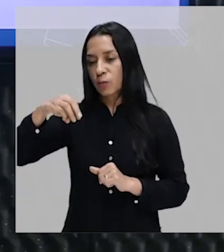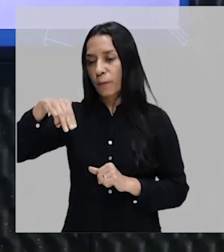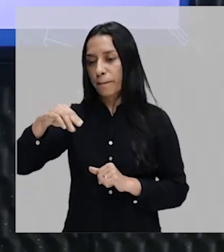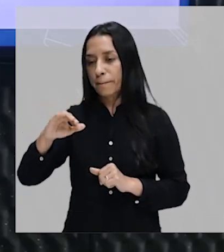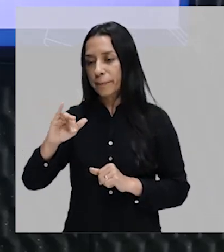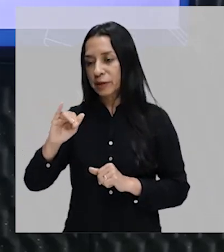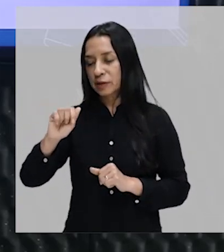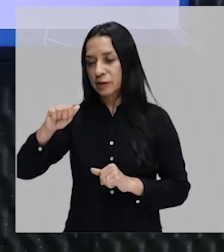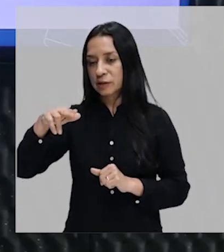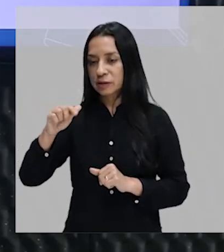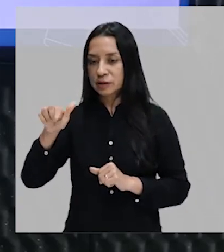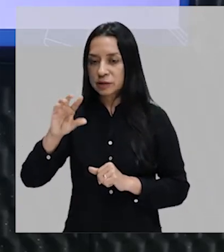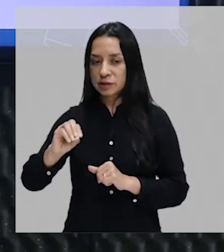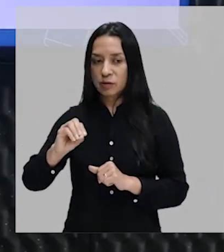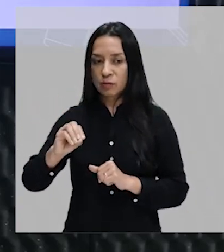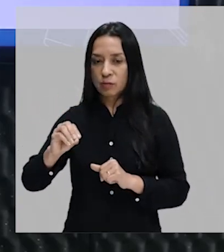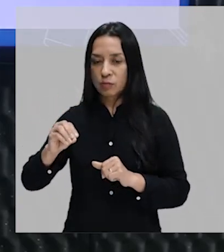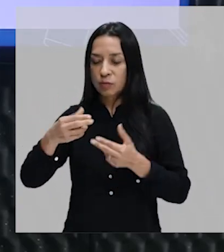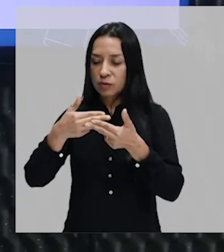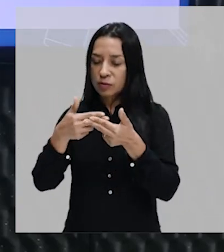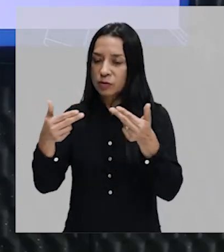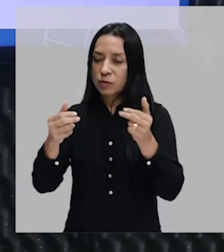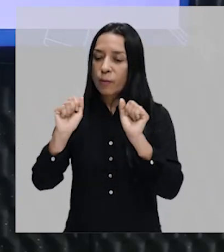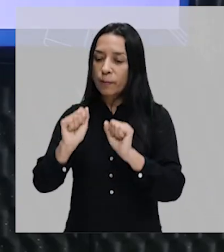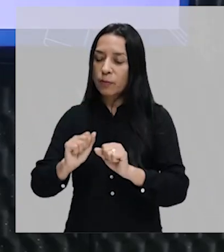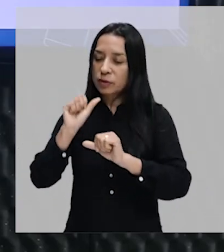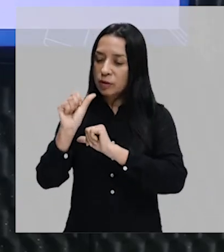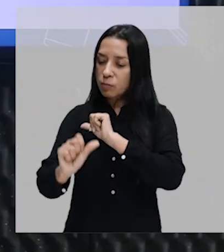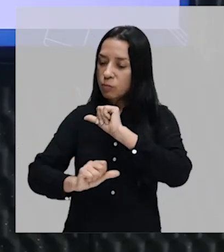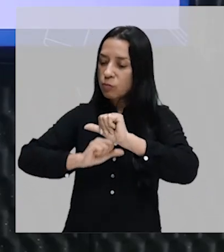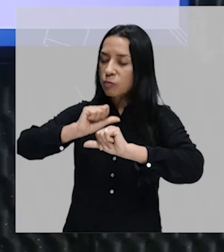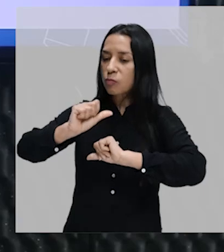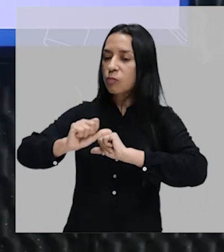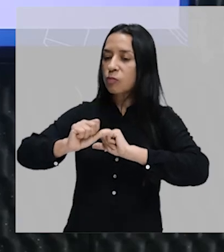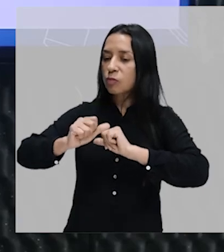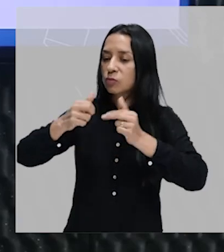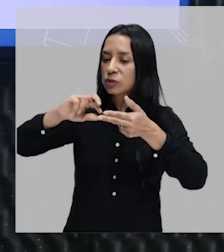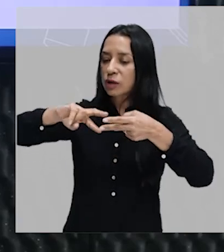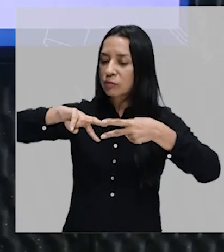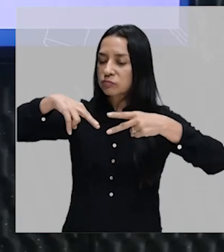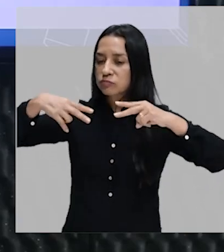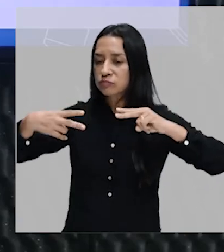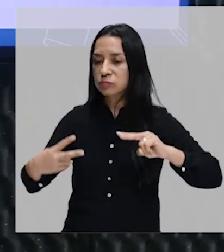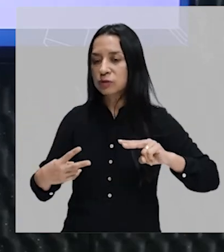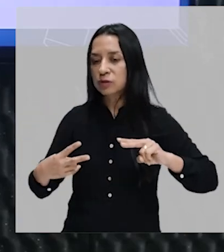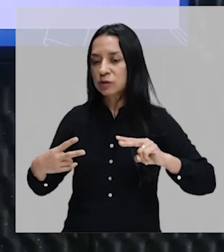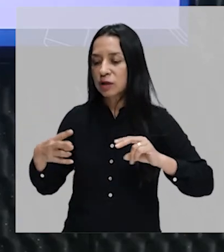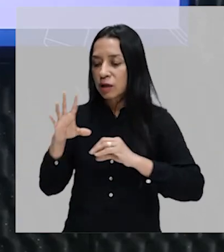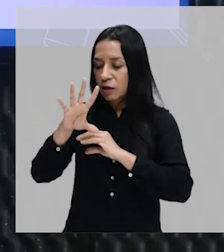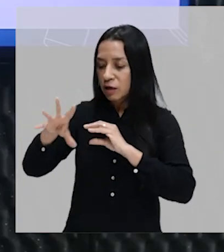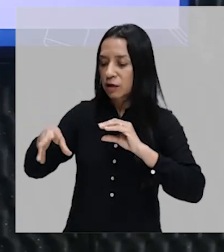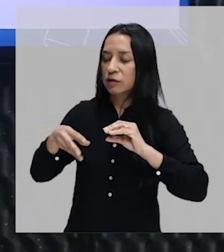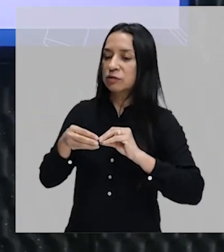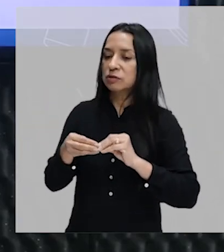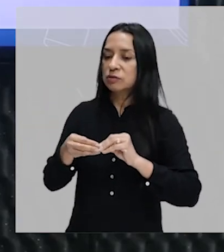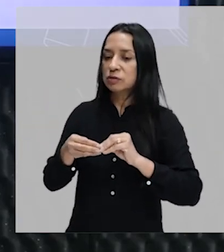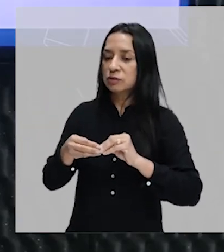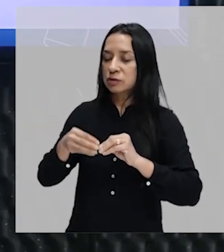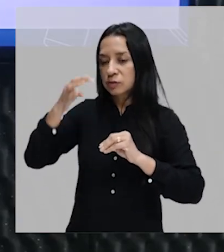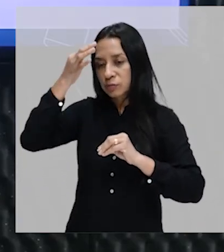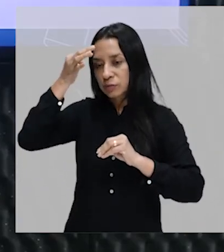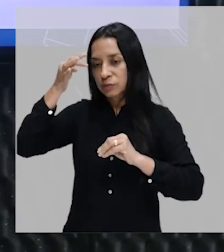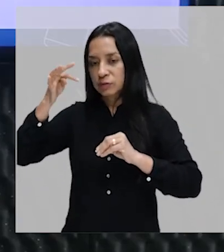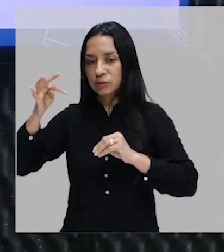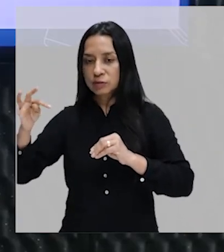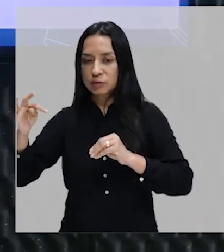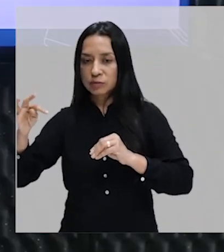seja, os fatores que podem alterar o material genético, todo esse conhecimento da genética associado com a teoria da seleção